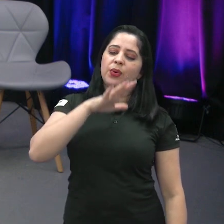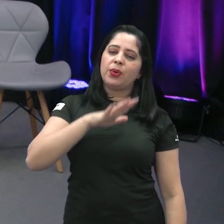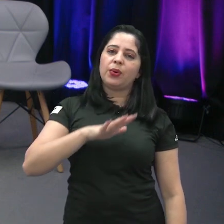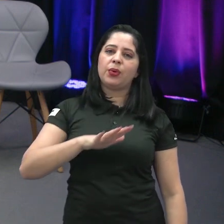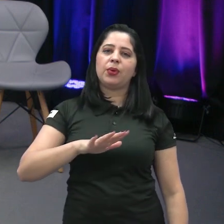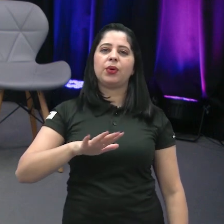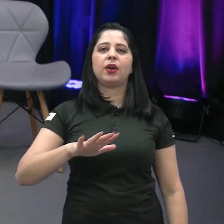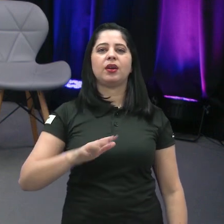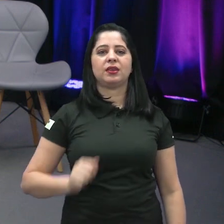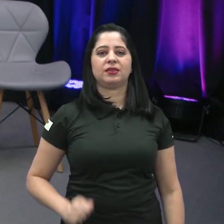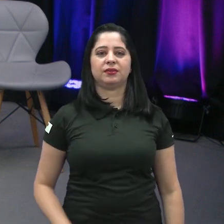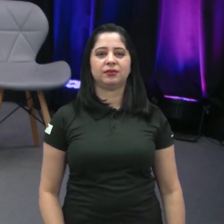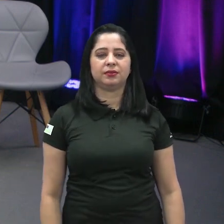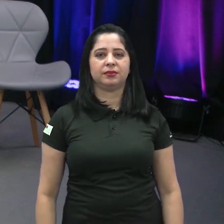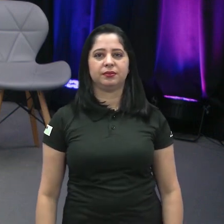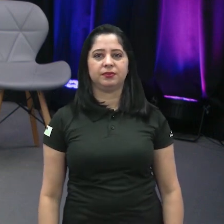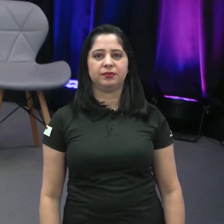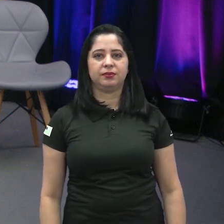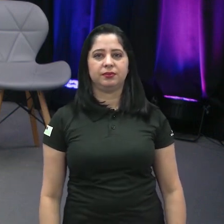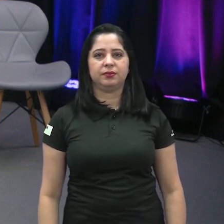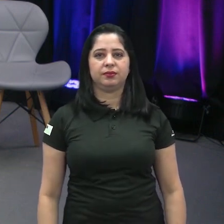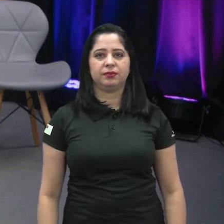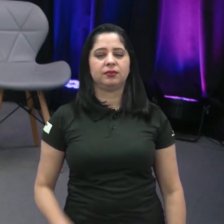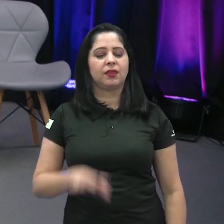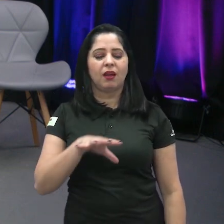solta o ar, muito bem.